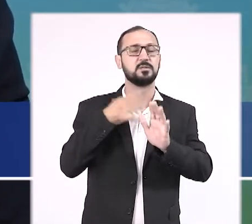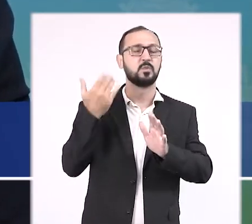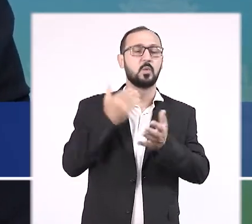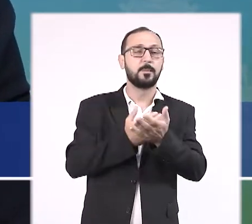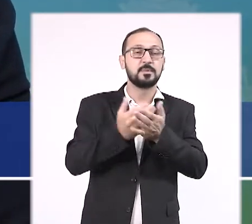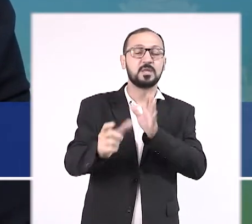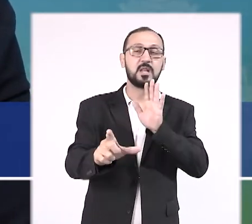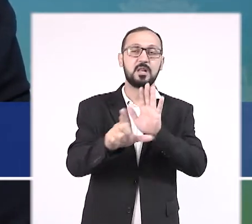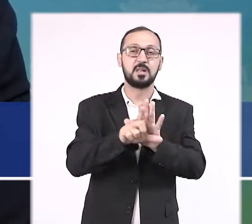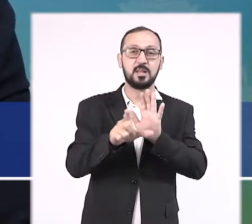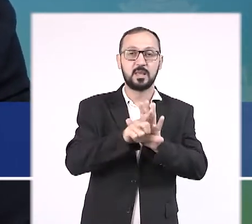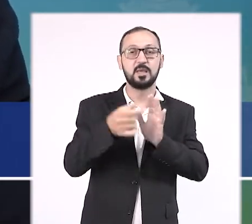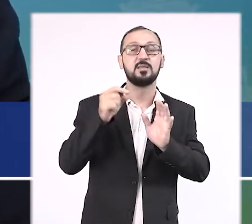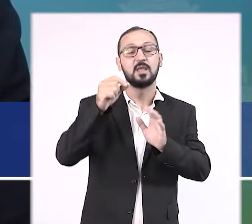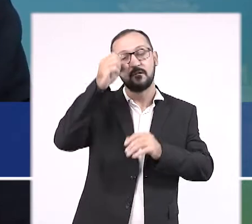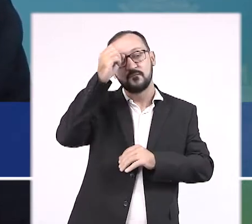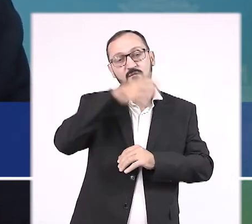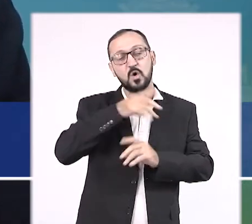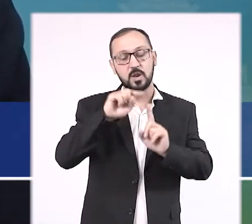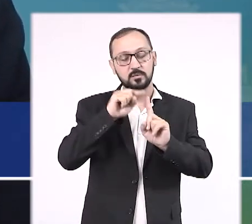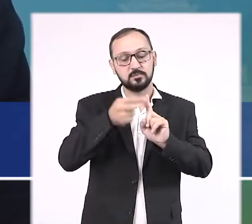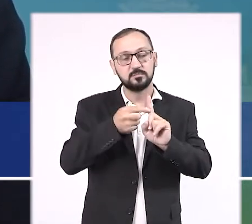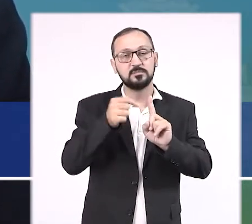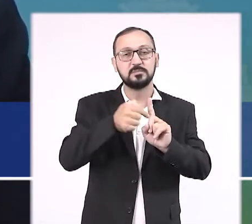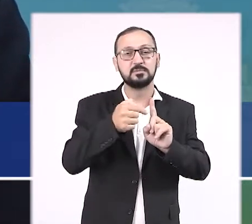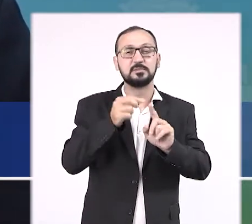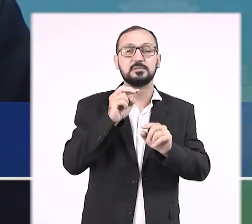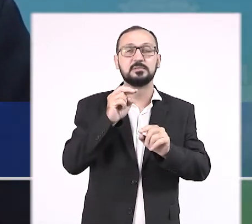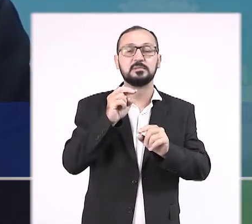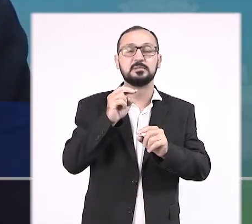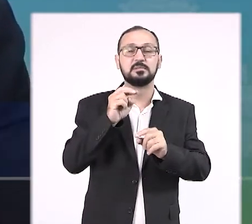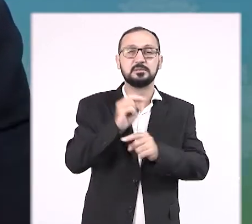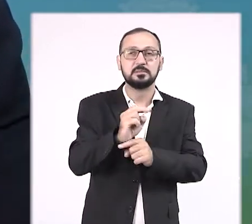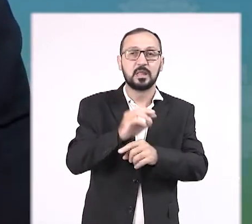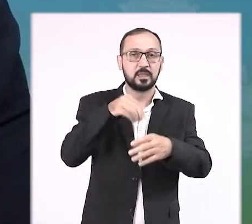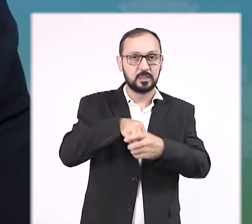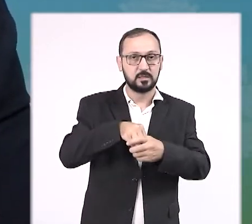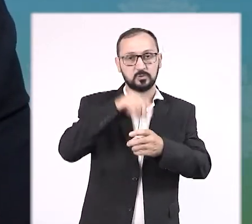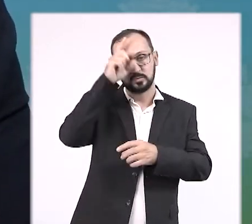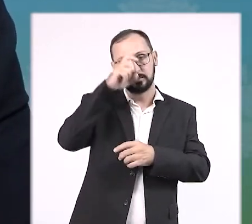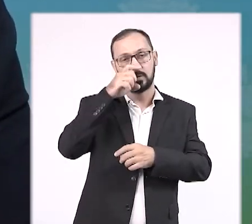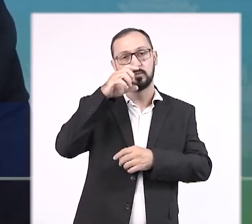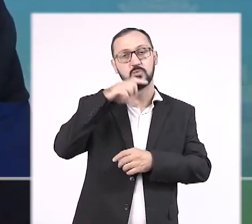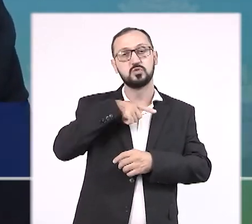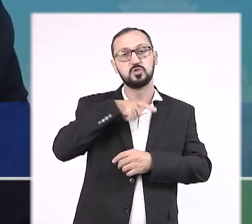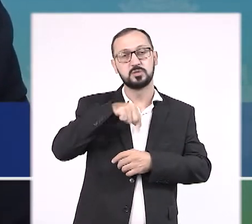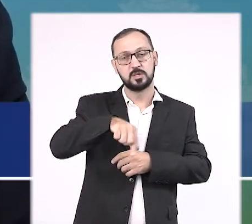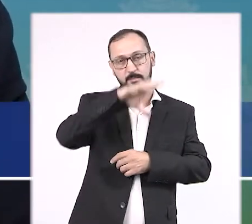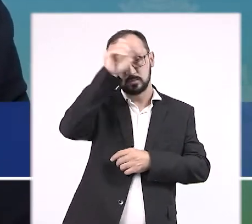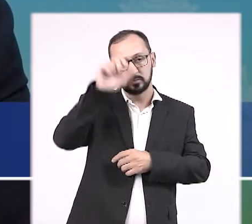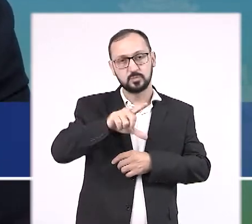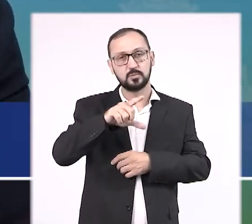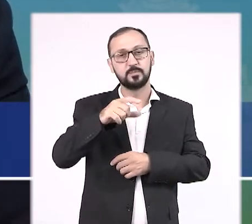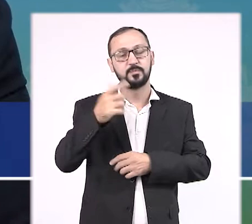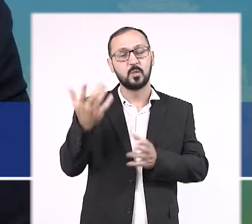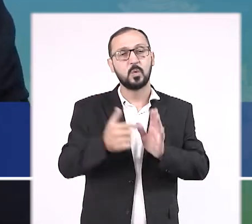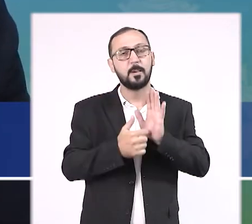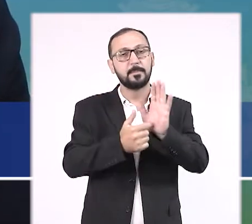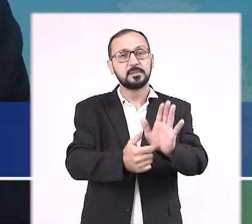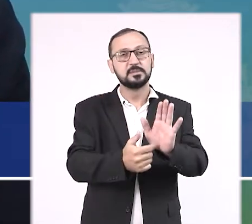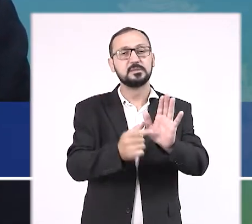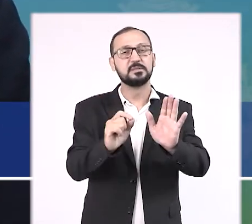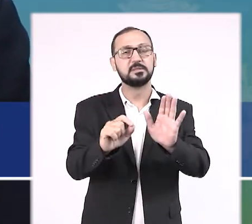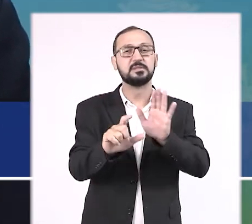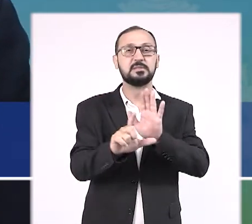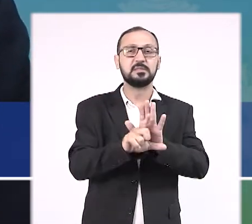violência obstétrica, né, contra as mulheres em estado de gestação dentro dos hospitais do Mato Grosso do Sul. E hoje nós apresentamos